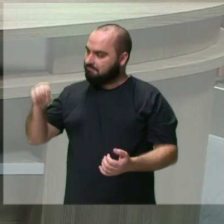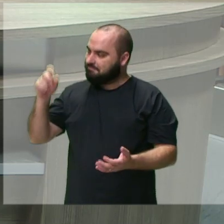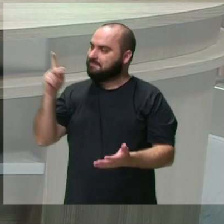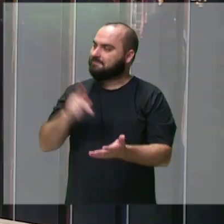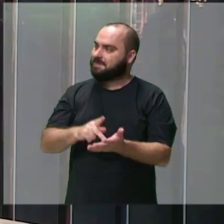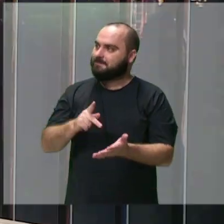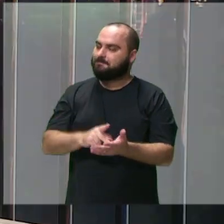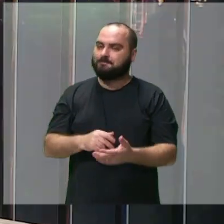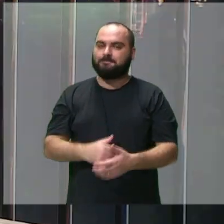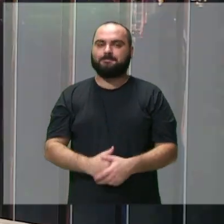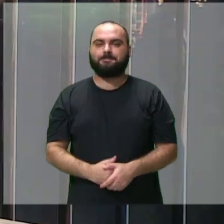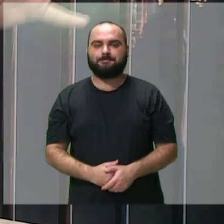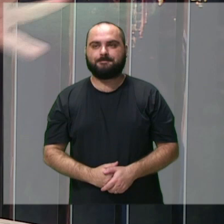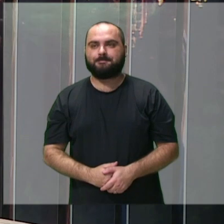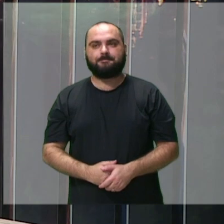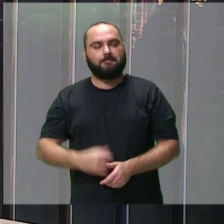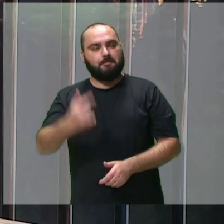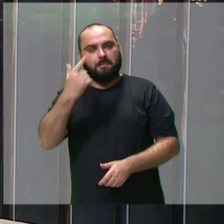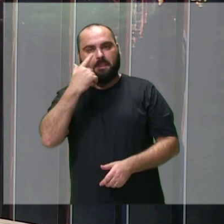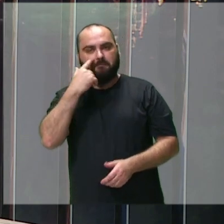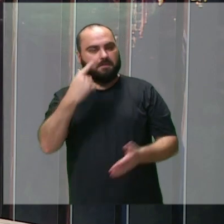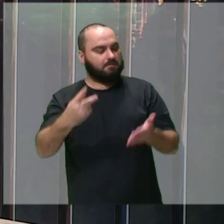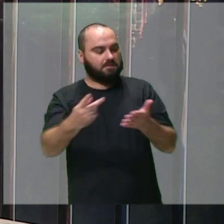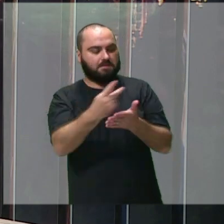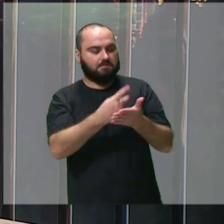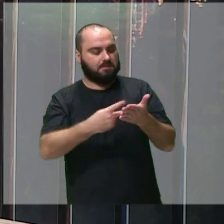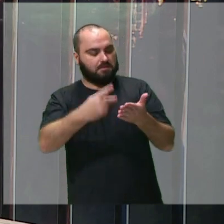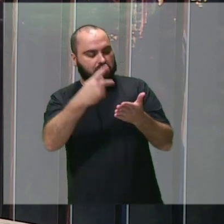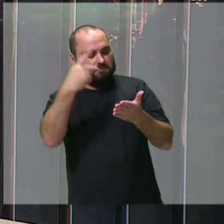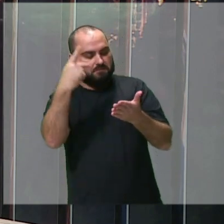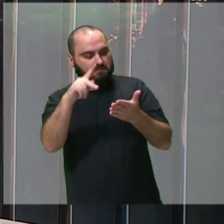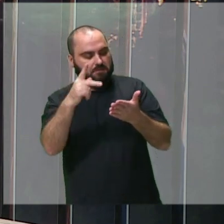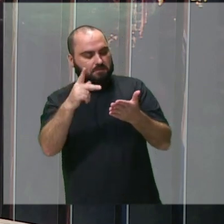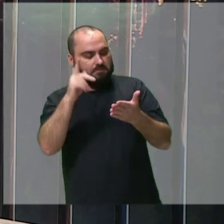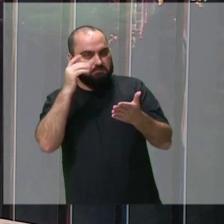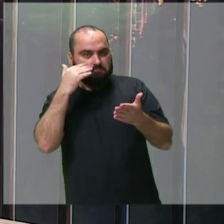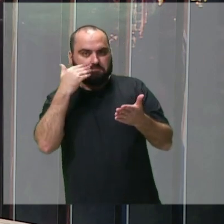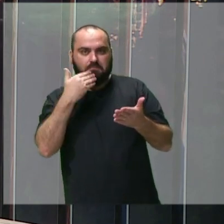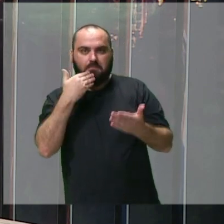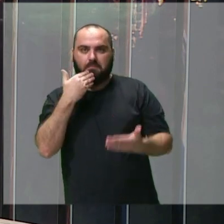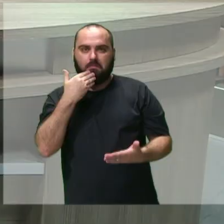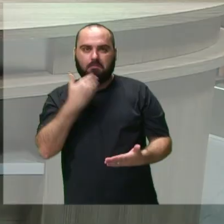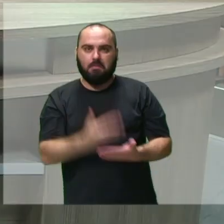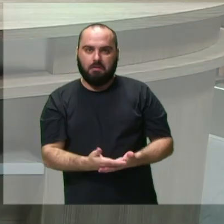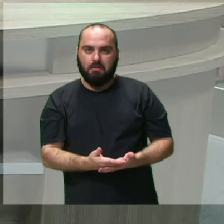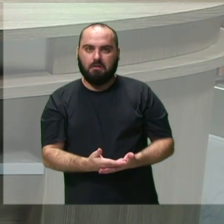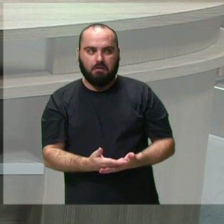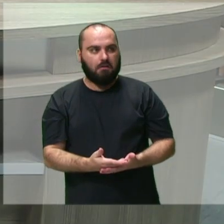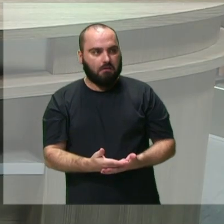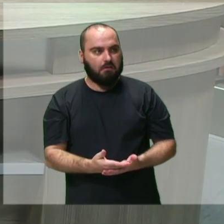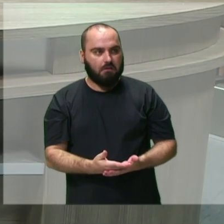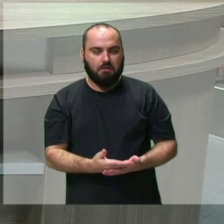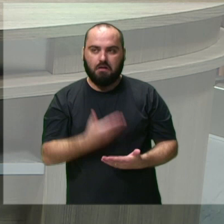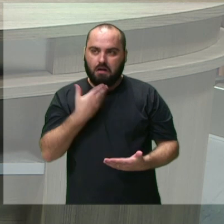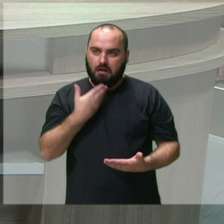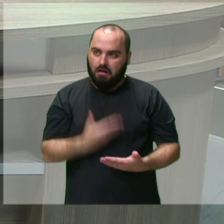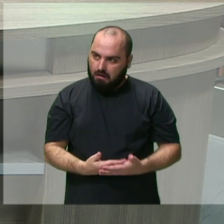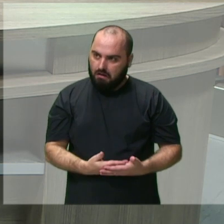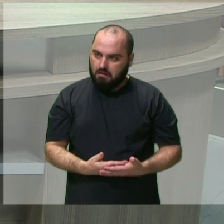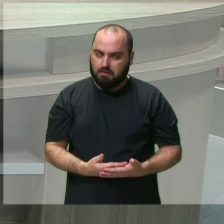assim encantada com a tua obra toda e você tem essa questão